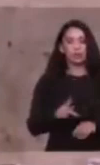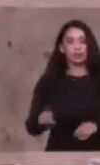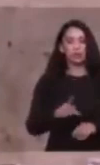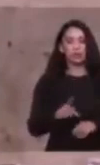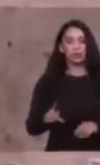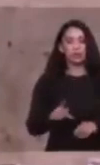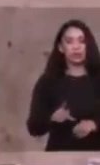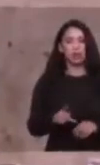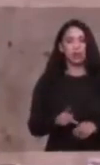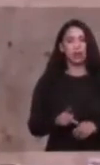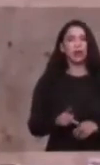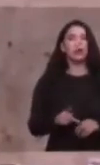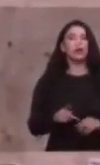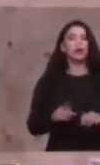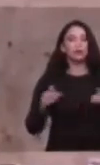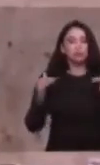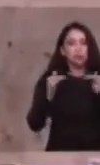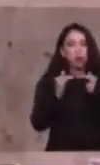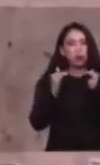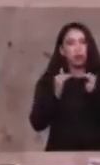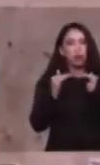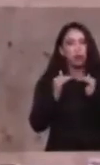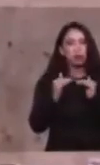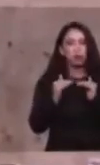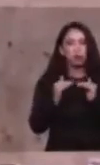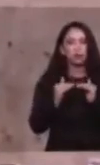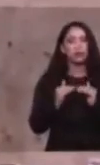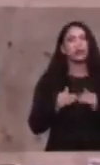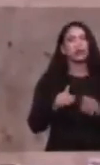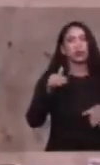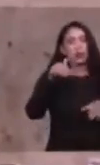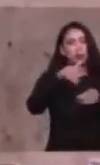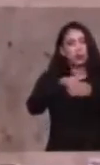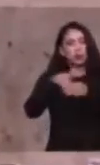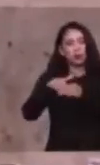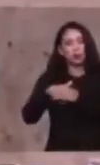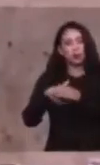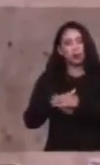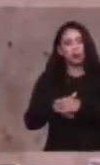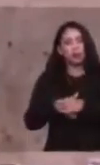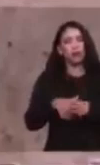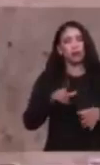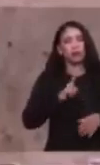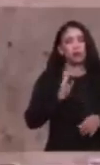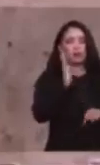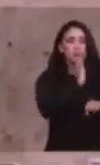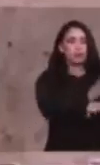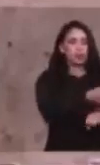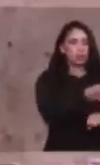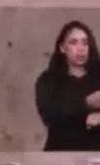dos votos proferidos e vencidos os ministros Nunes Marques e André Mendonça.